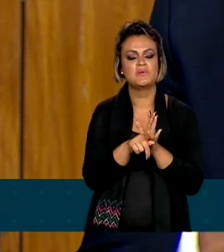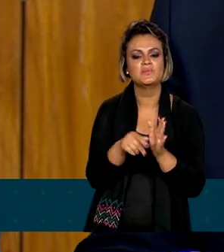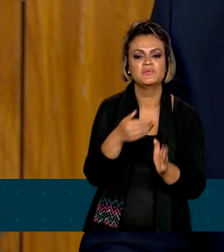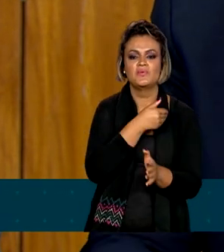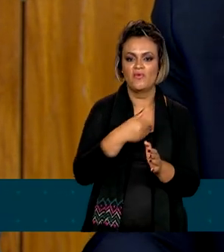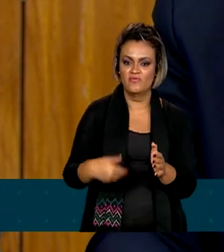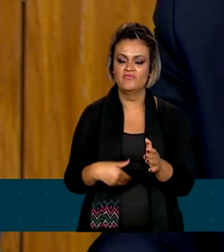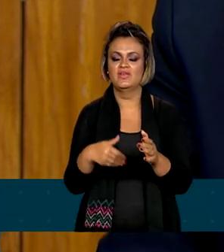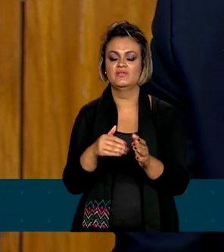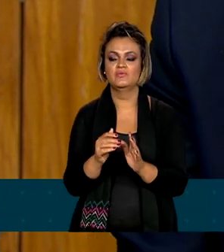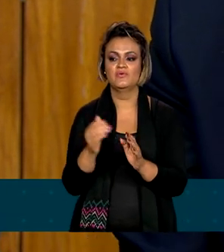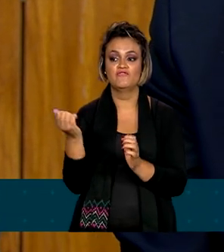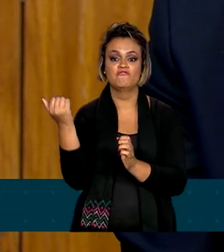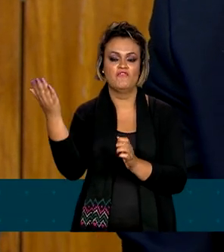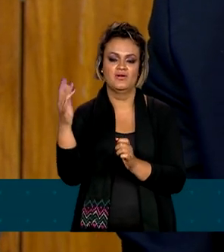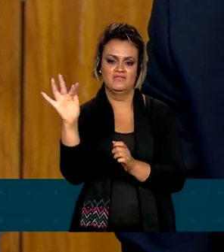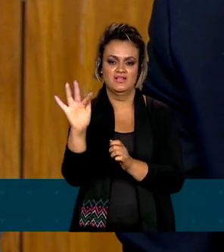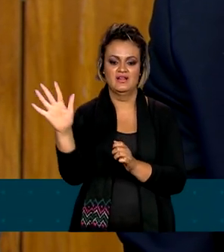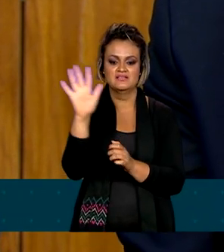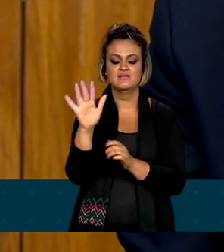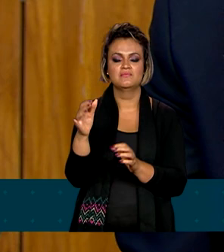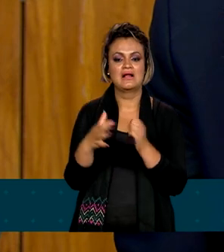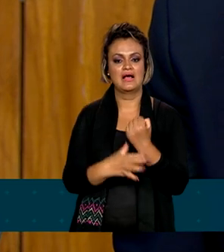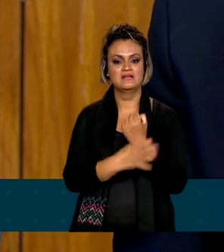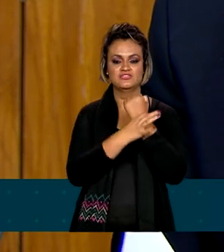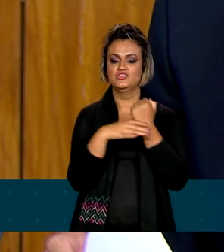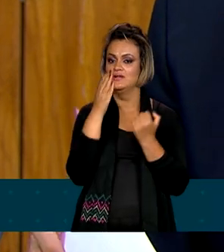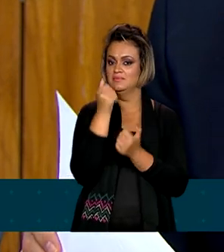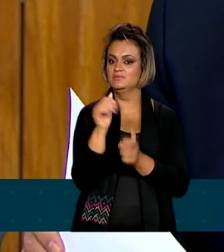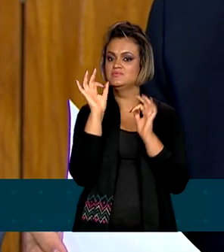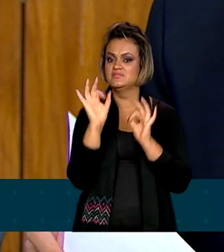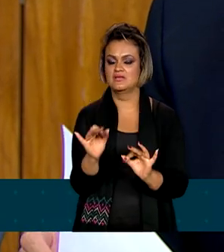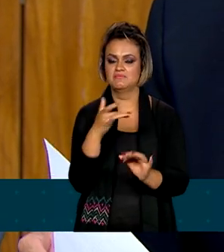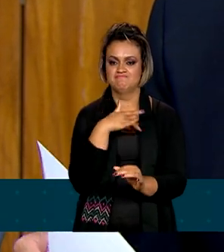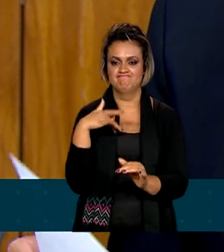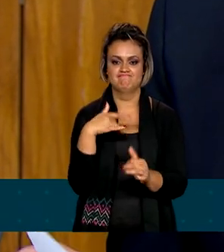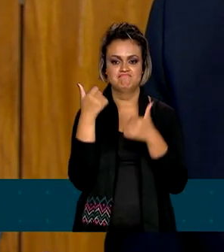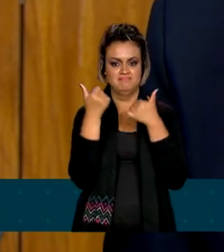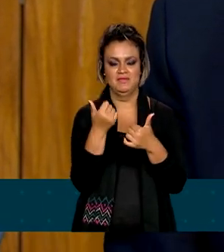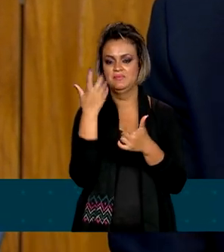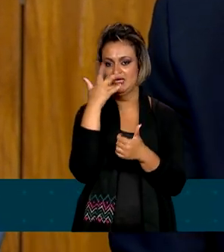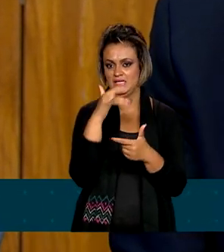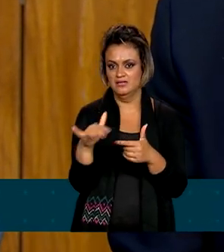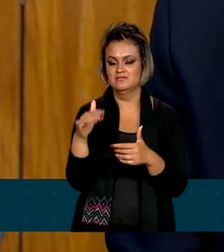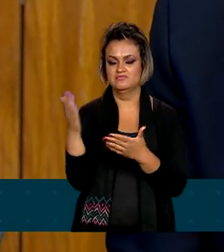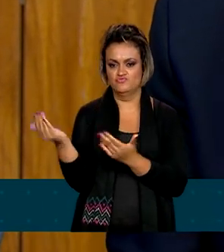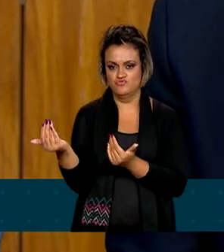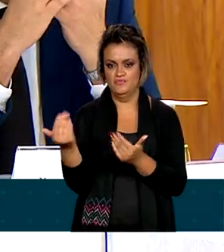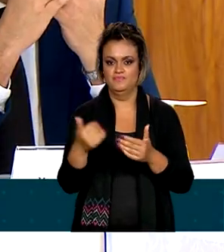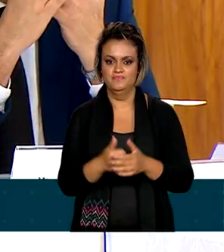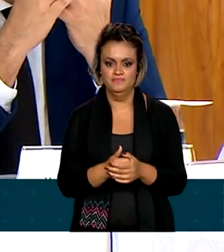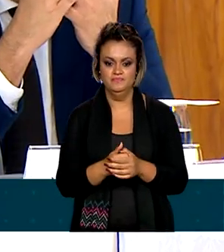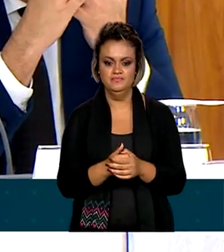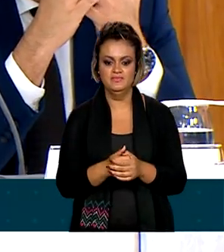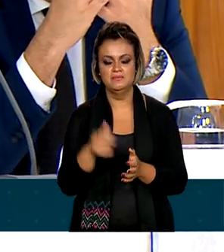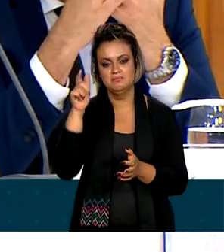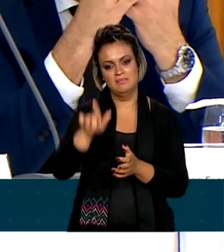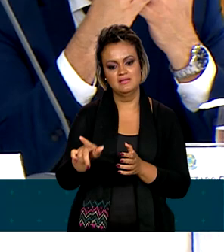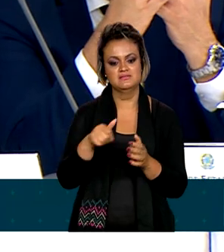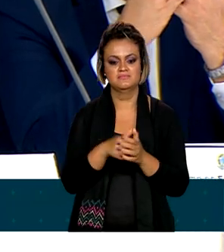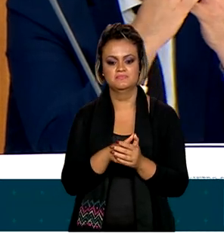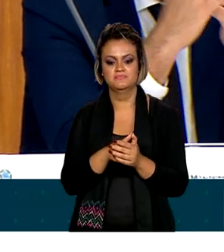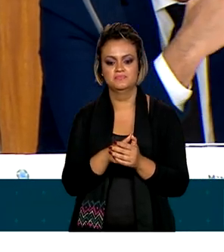e interfederativo para garantir uma alimentação adequada e saudável às nossas crianças e jovens. Além